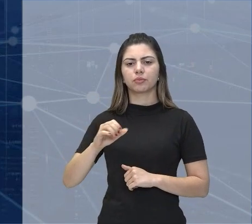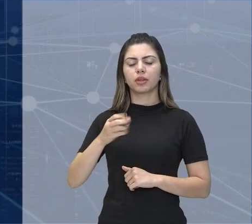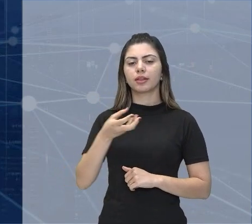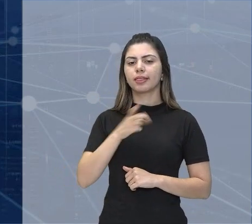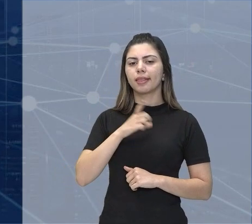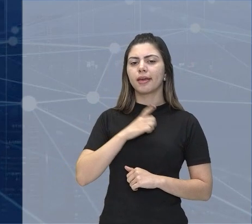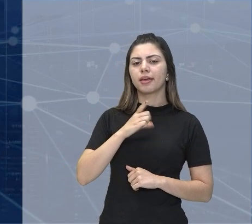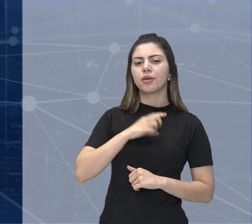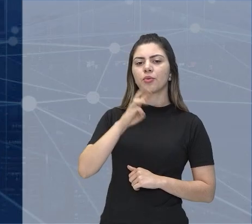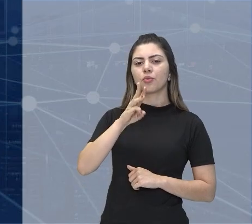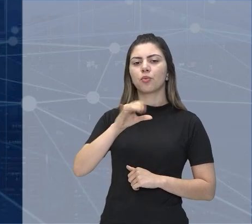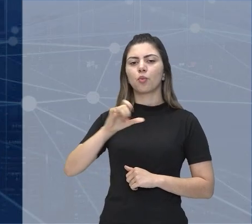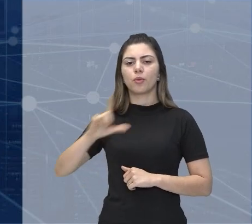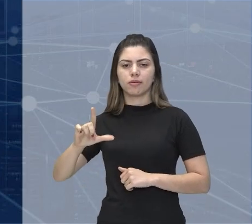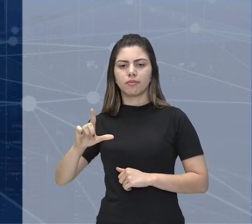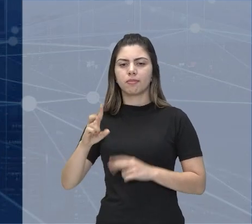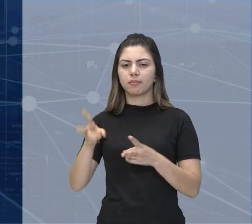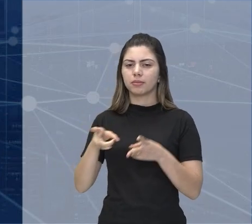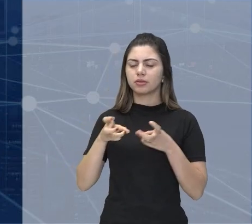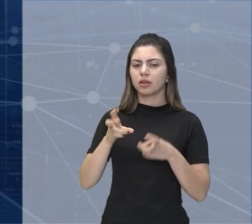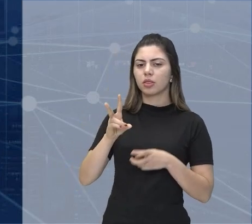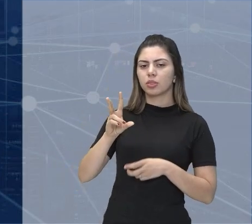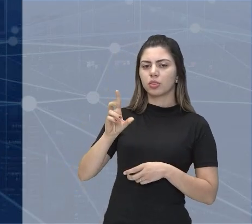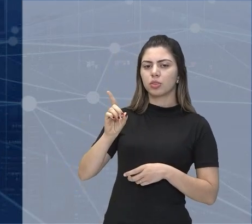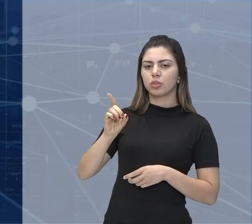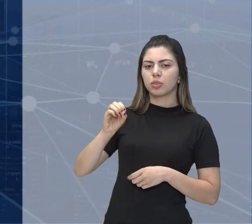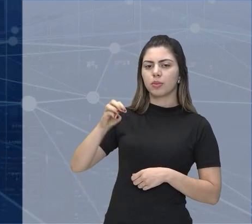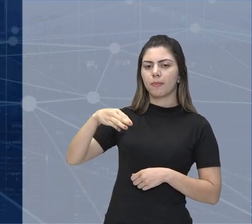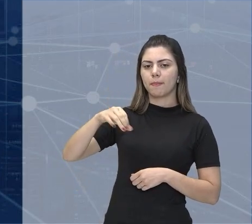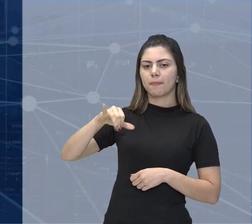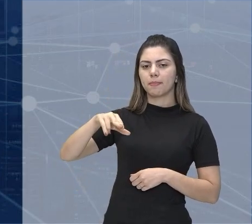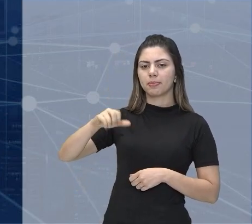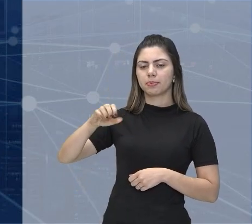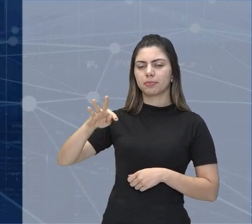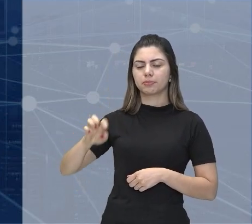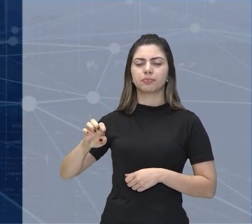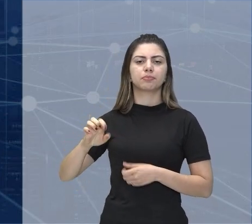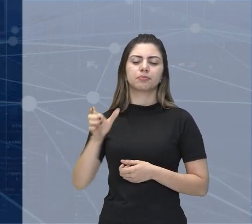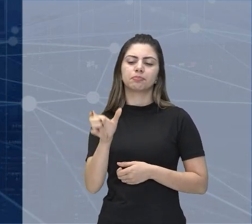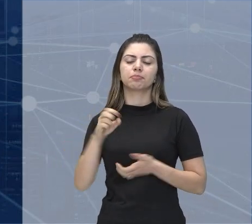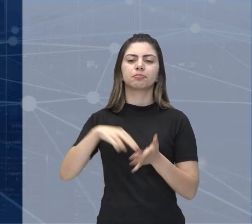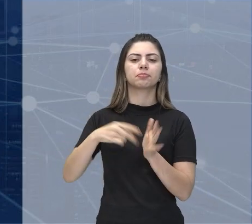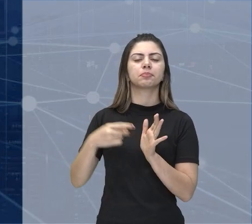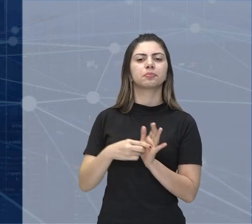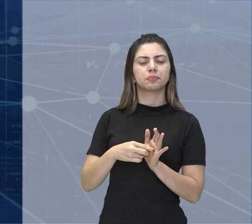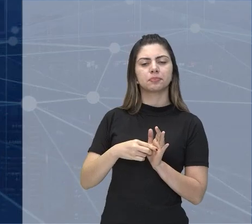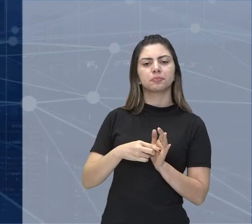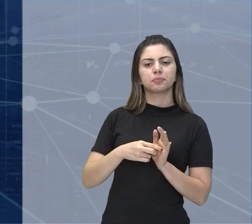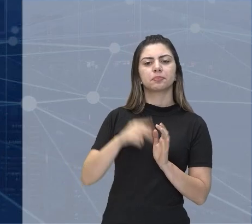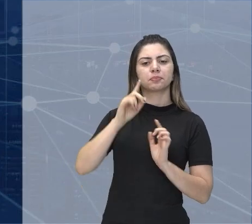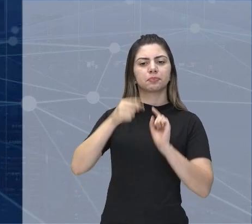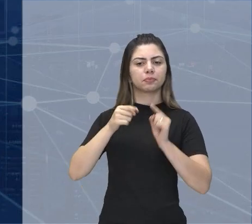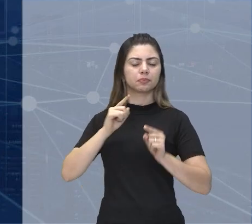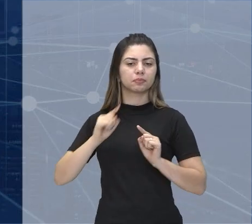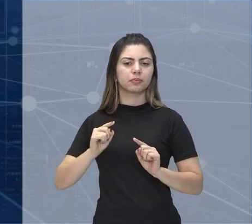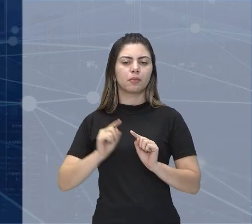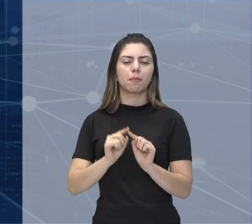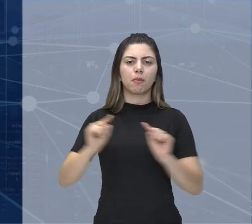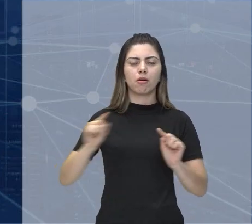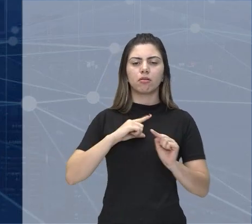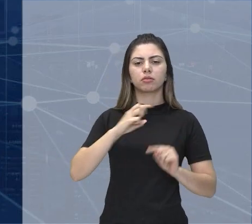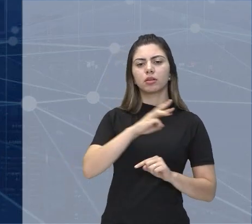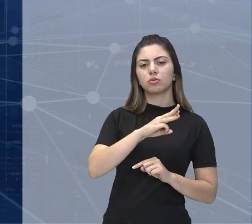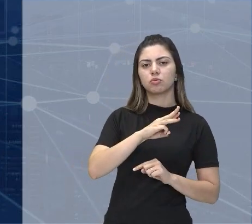Will dominate. Só o dominate significa dominar, mas se eu coloco o will antes dele,